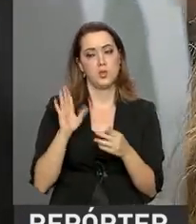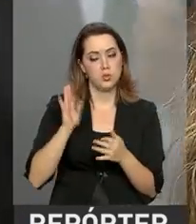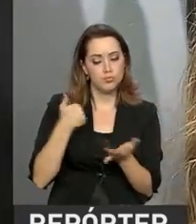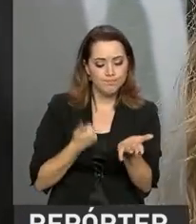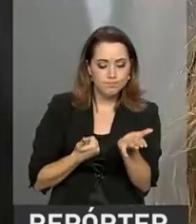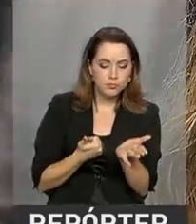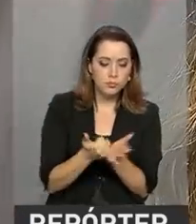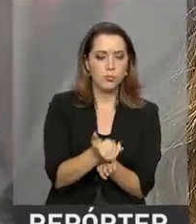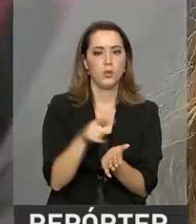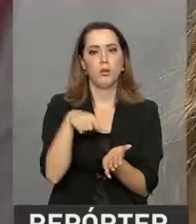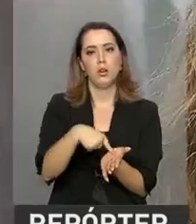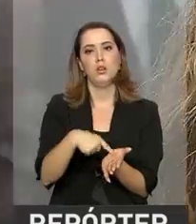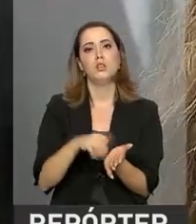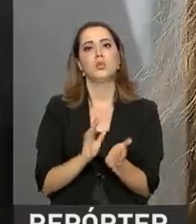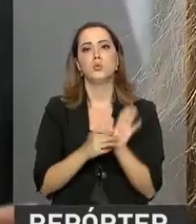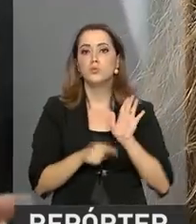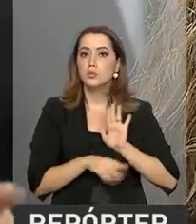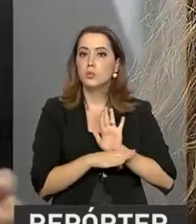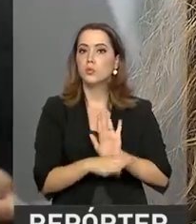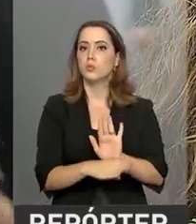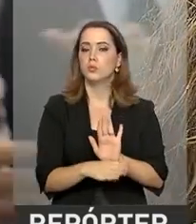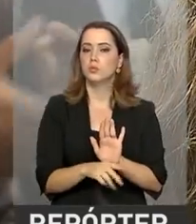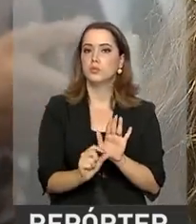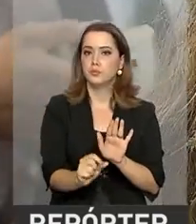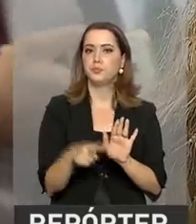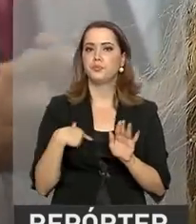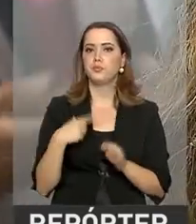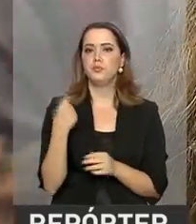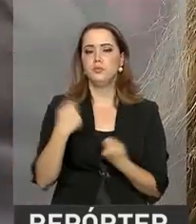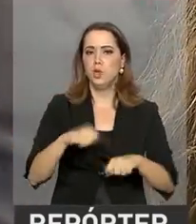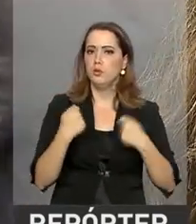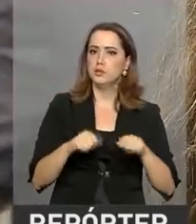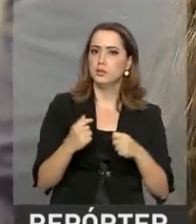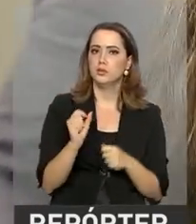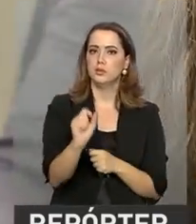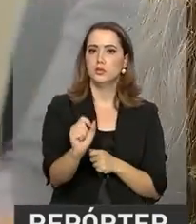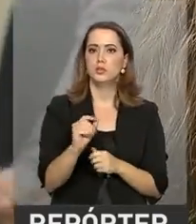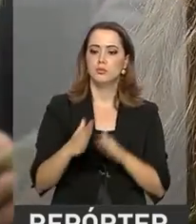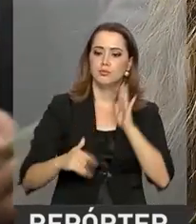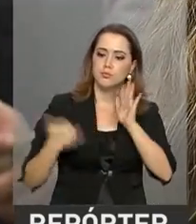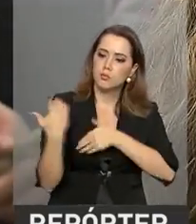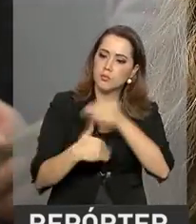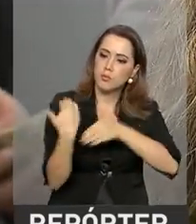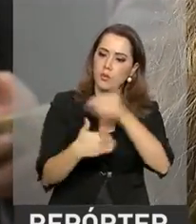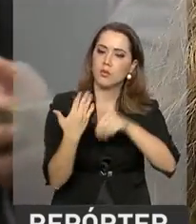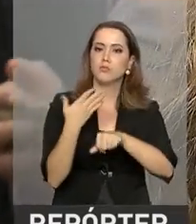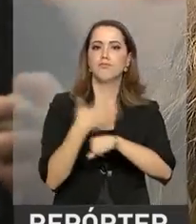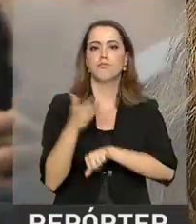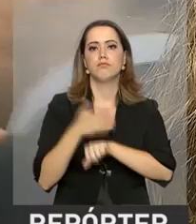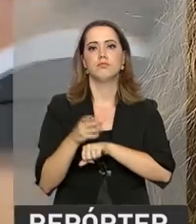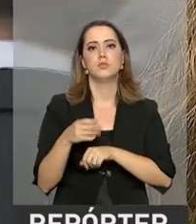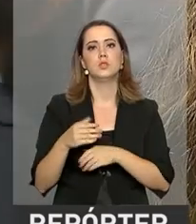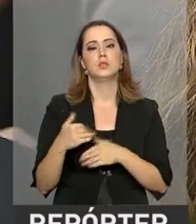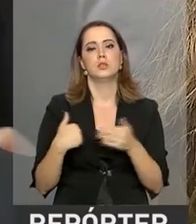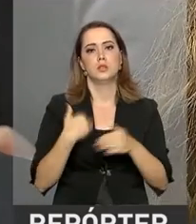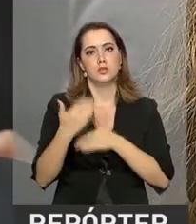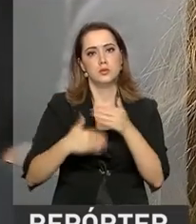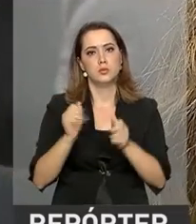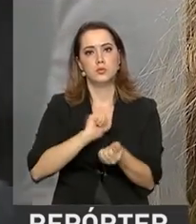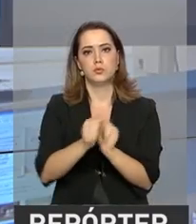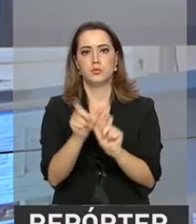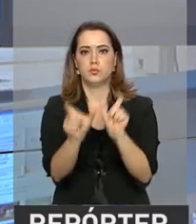começo e deram apoio e isso é você precisa pra né de nós já a a sua carreira de